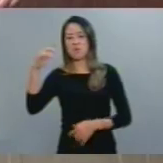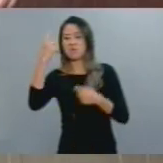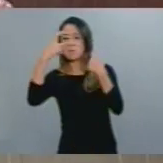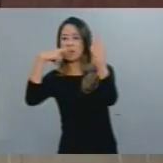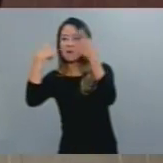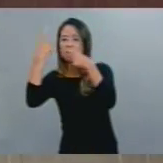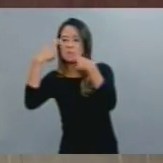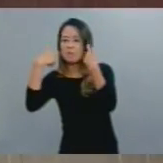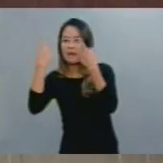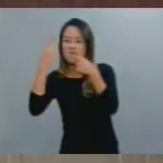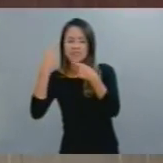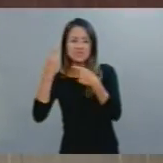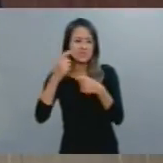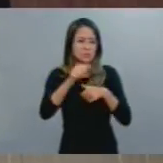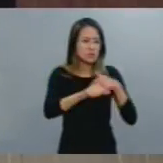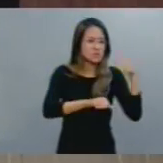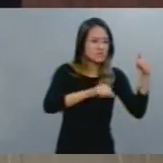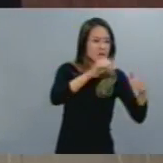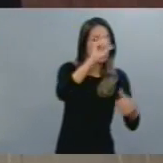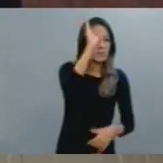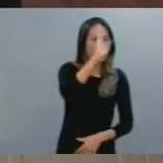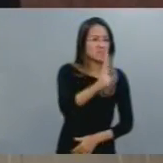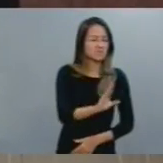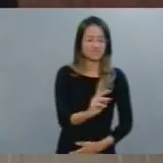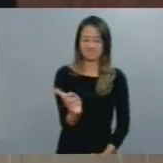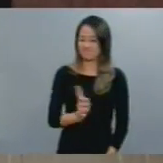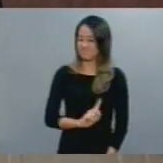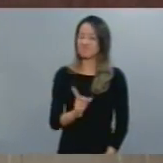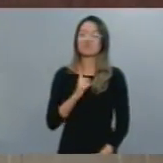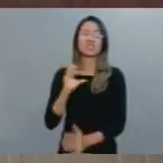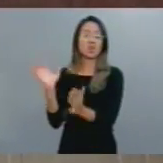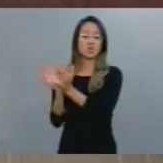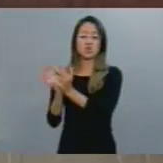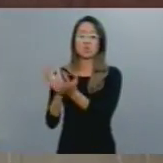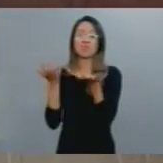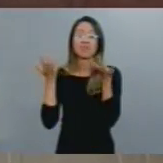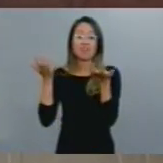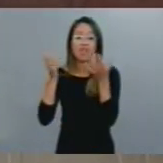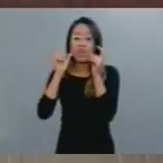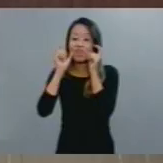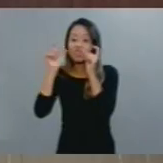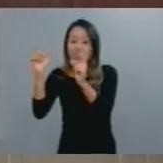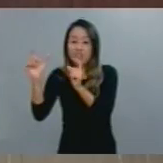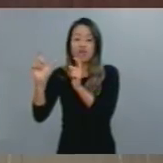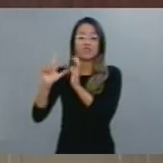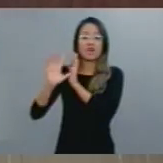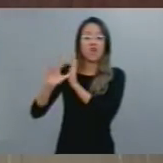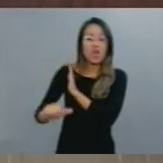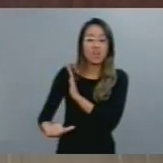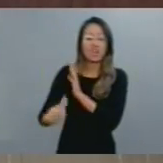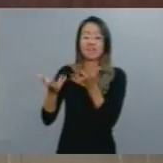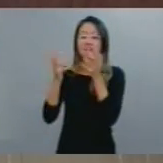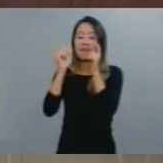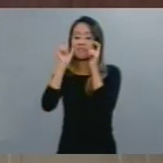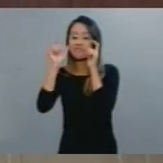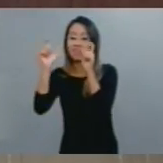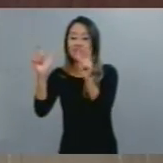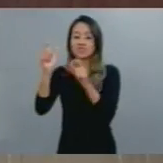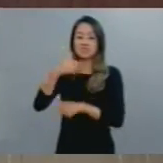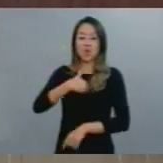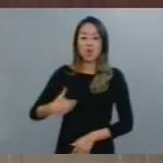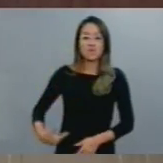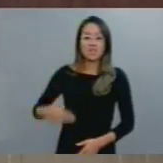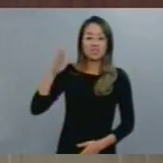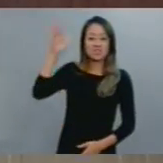combate à corrupção, mas estão única e exclusivamente a ocupar o lugar central do